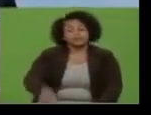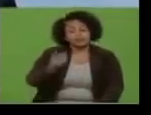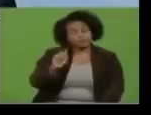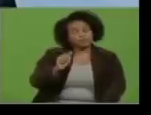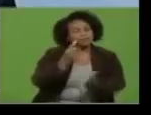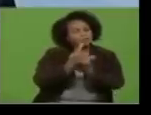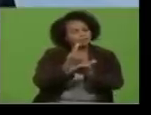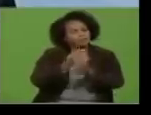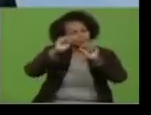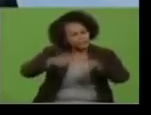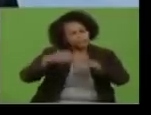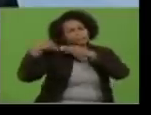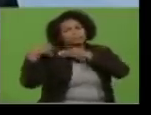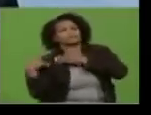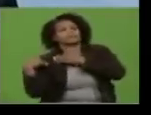responsabilidade,